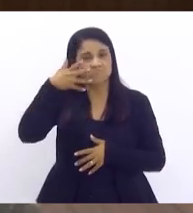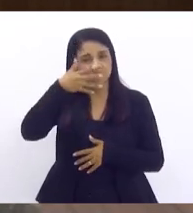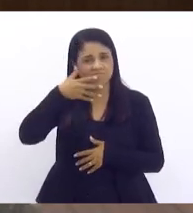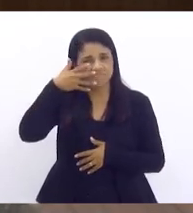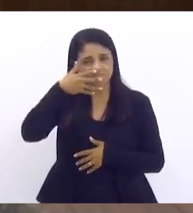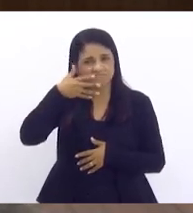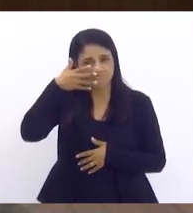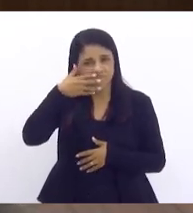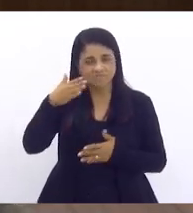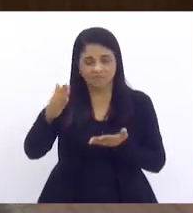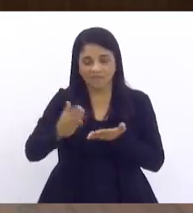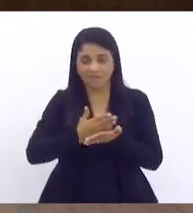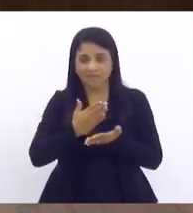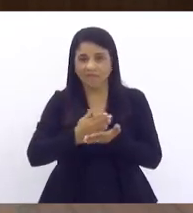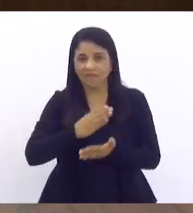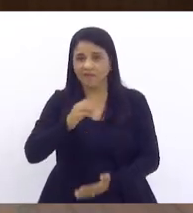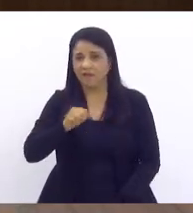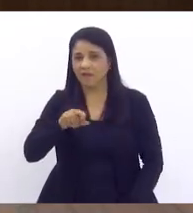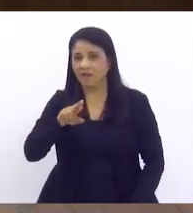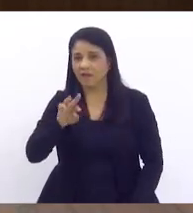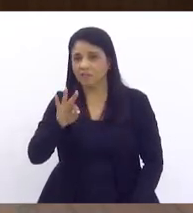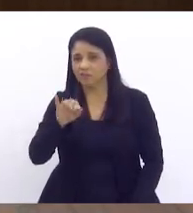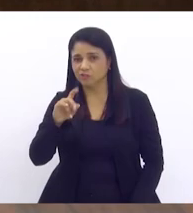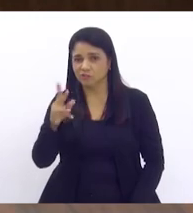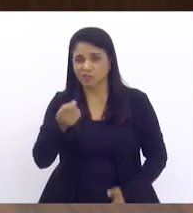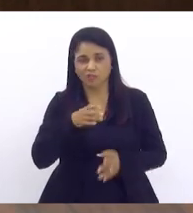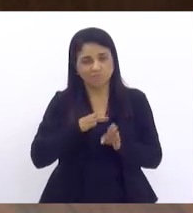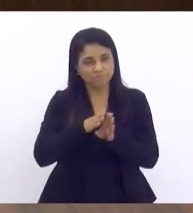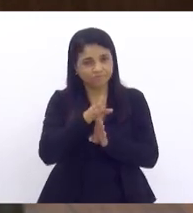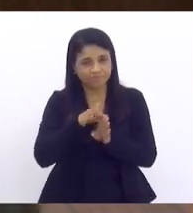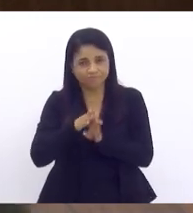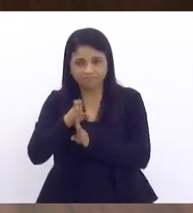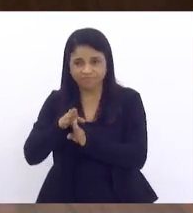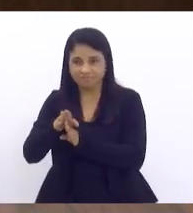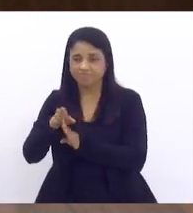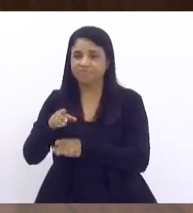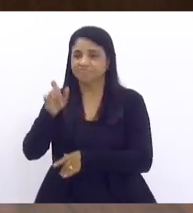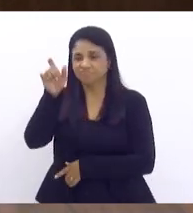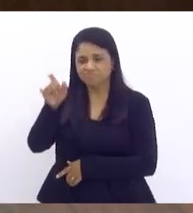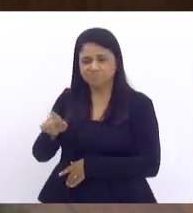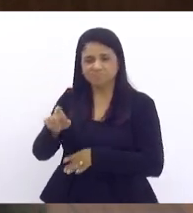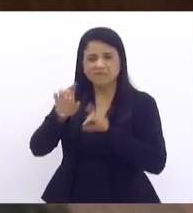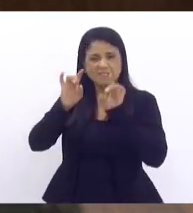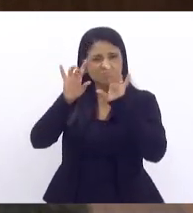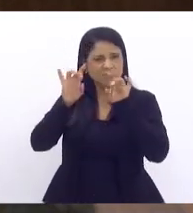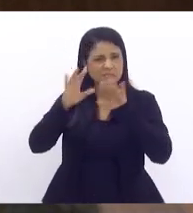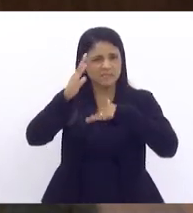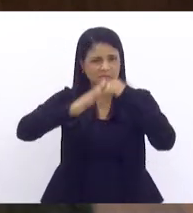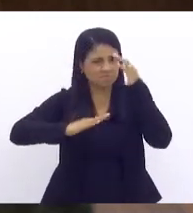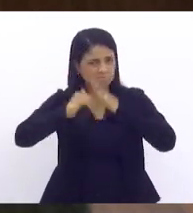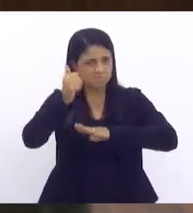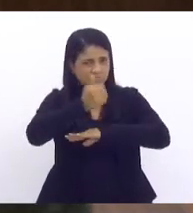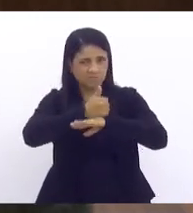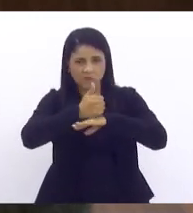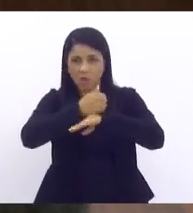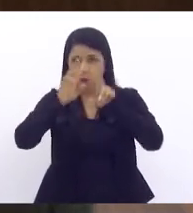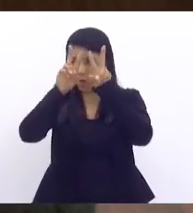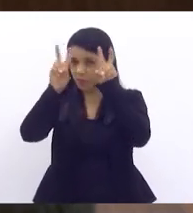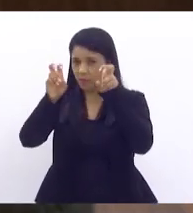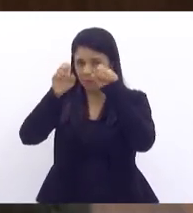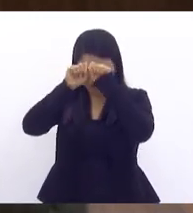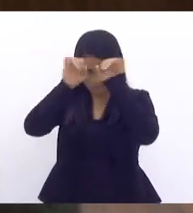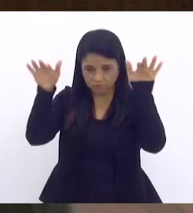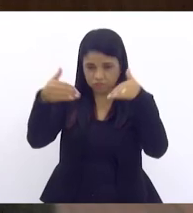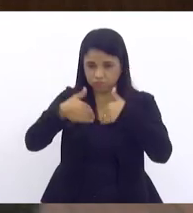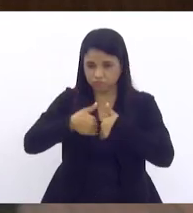cartilha para orientação, também uma grande especialista no tema e autista,